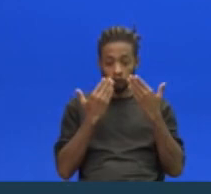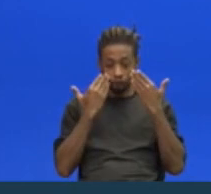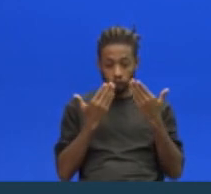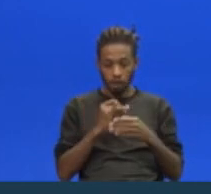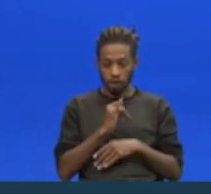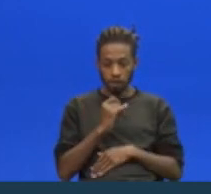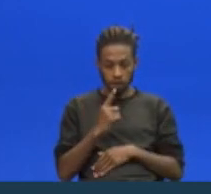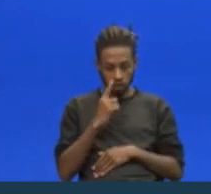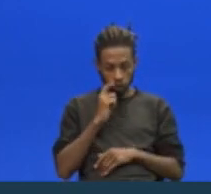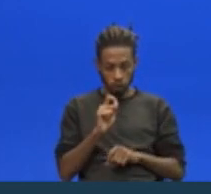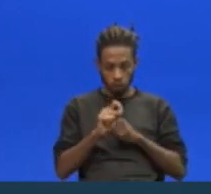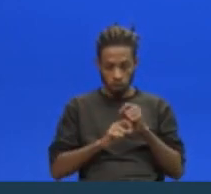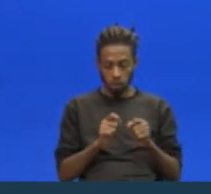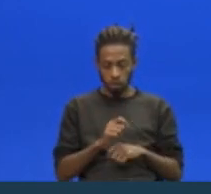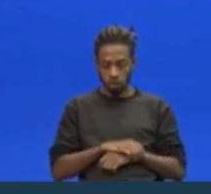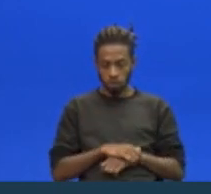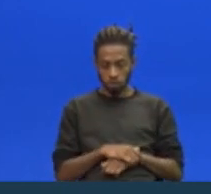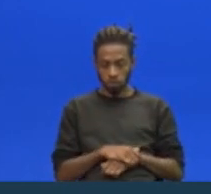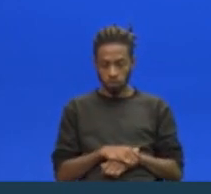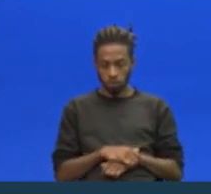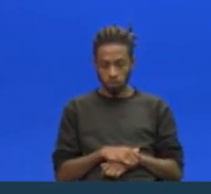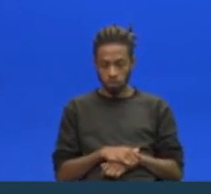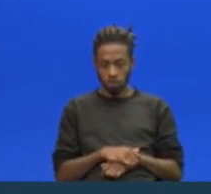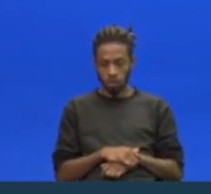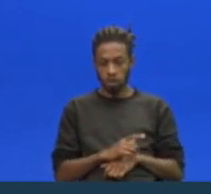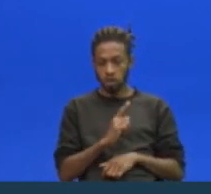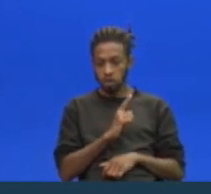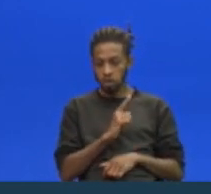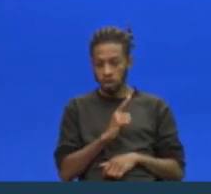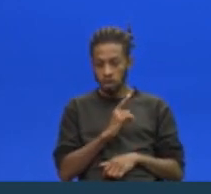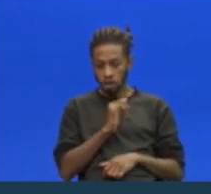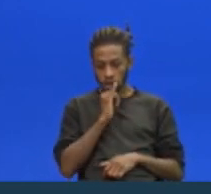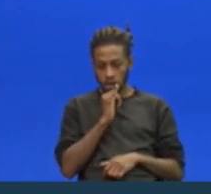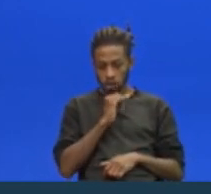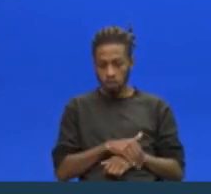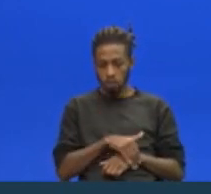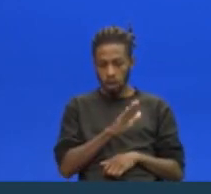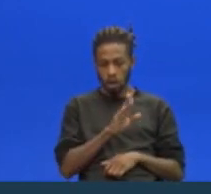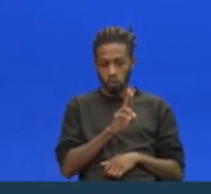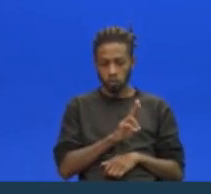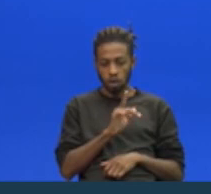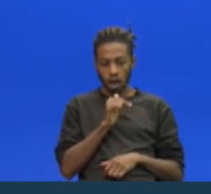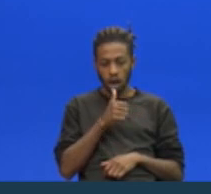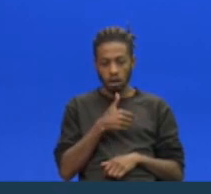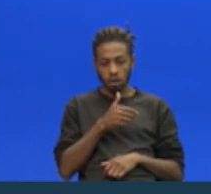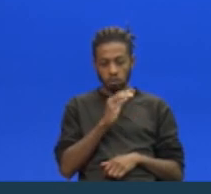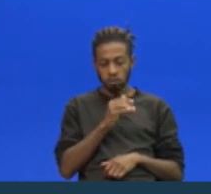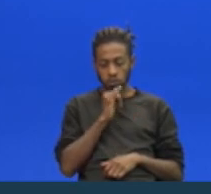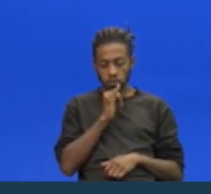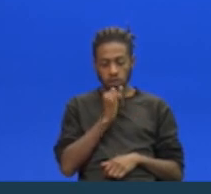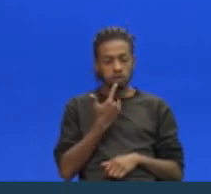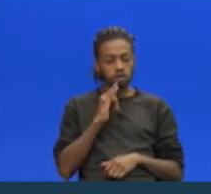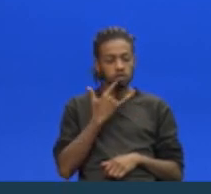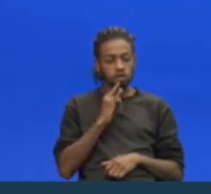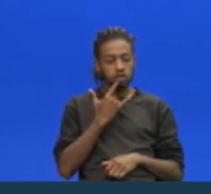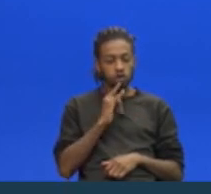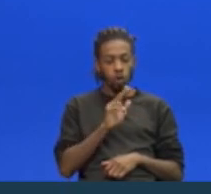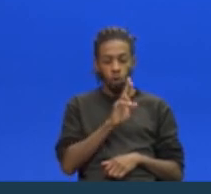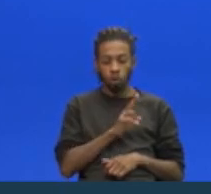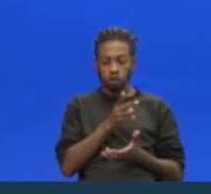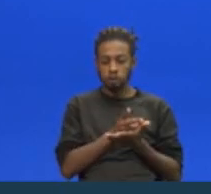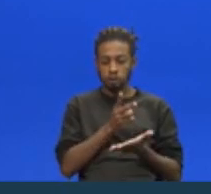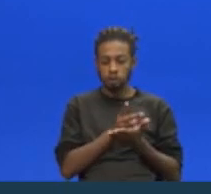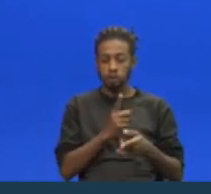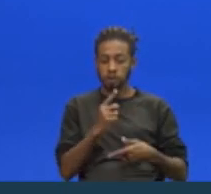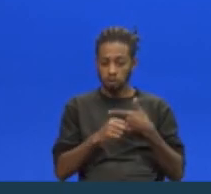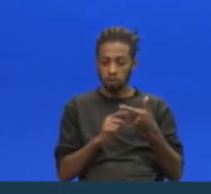que localidades, teoricamente, onde tiveram um maior consumo de álcool, apresenta um